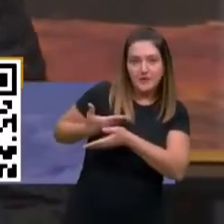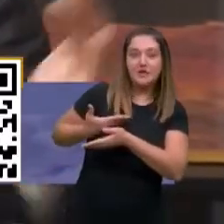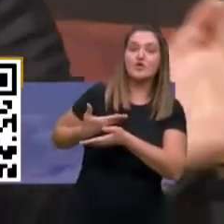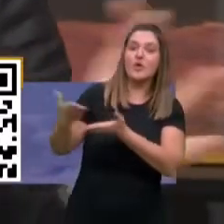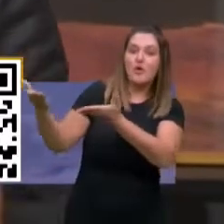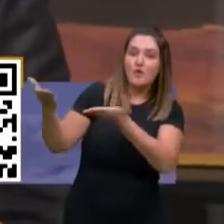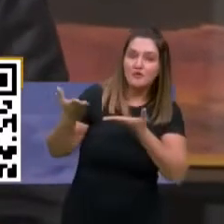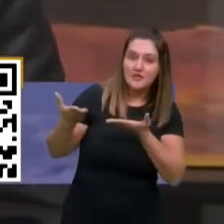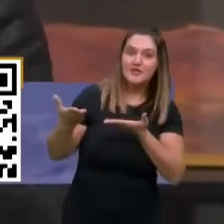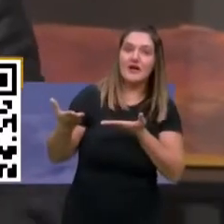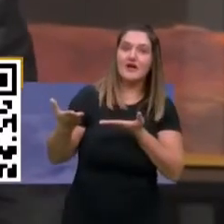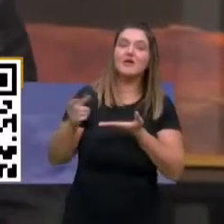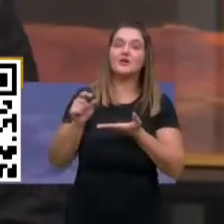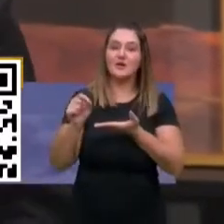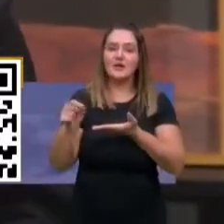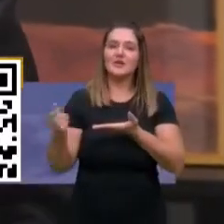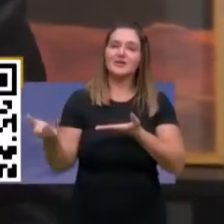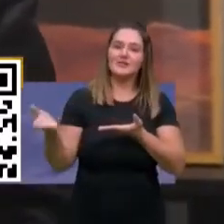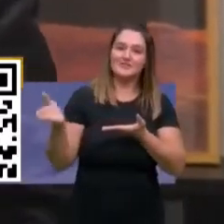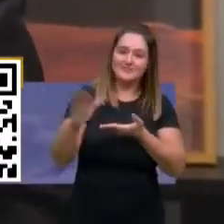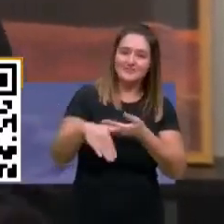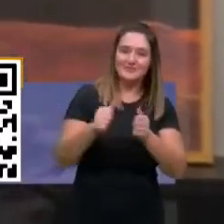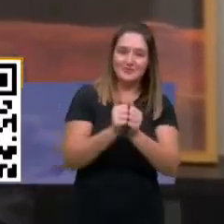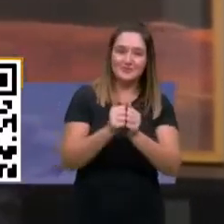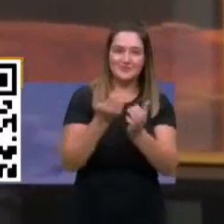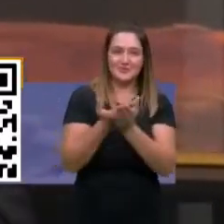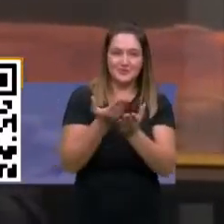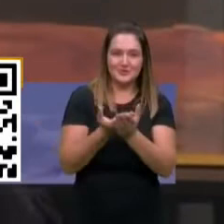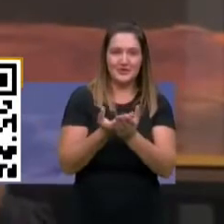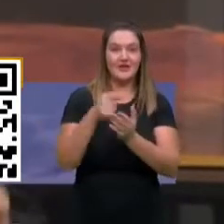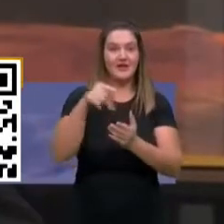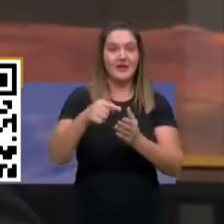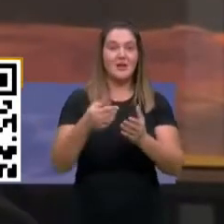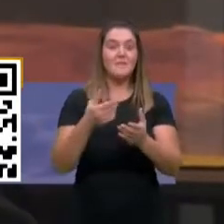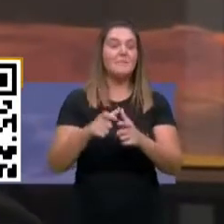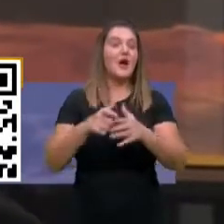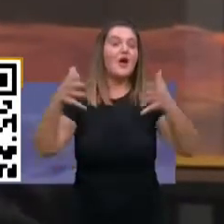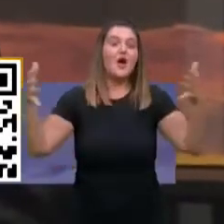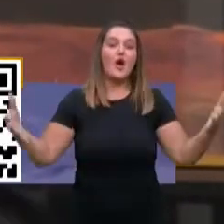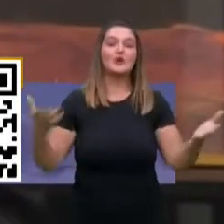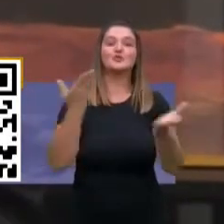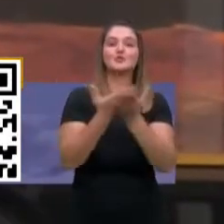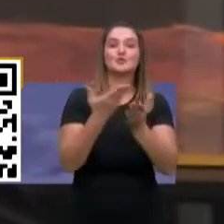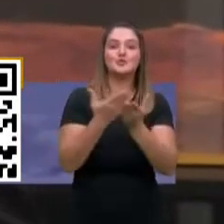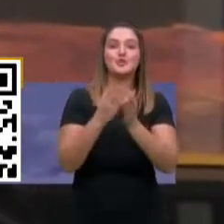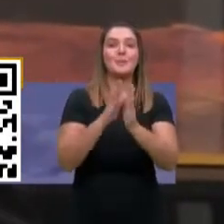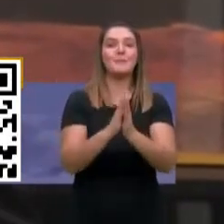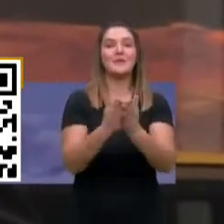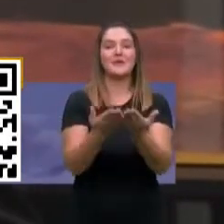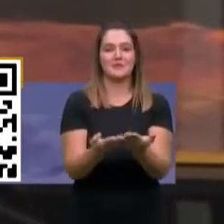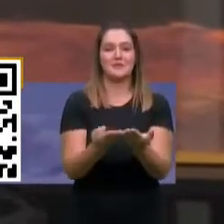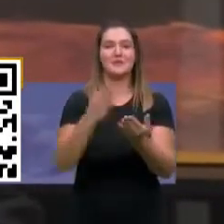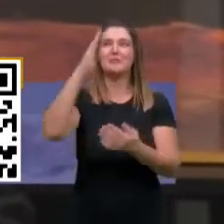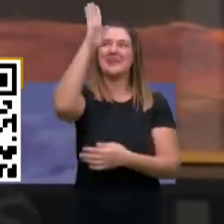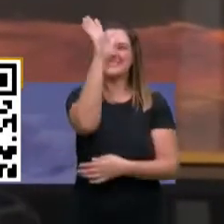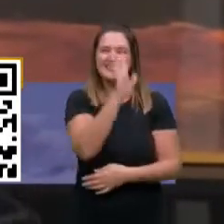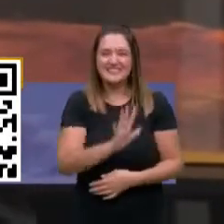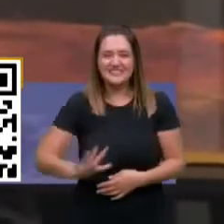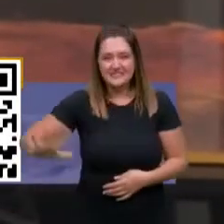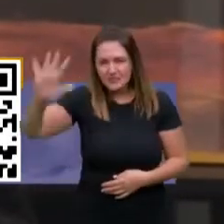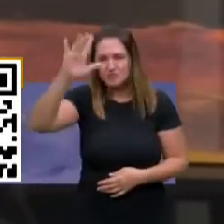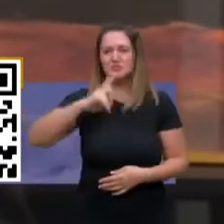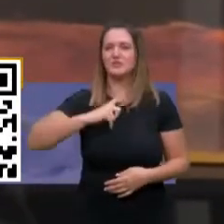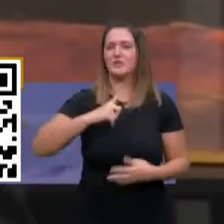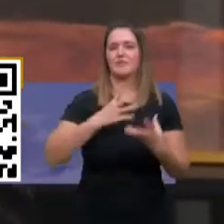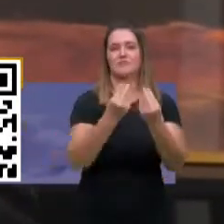amigo e convidar mais pessoas para a nossa classe bíblica. Essa é a maior classe bíblica do Brasil. Nós temos milhares e